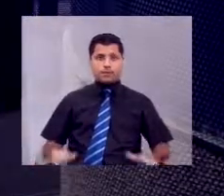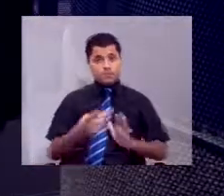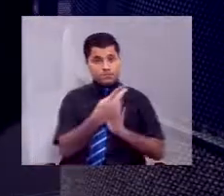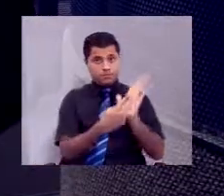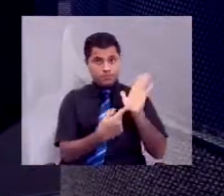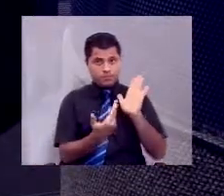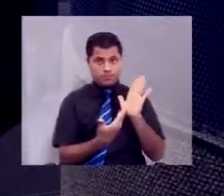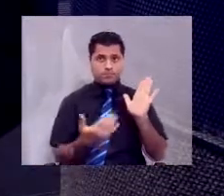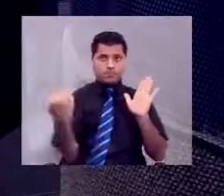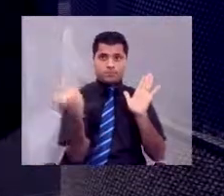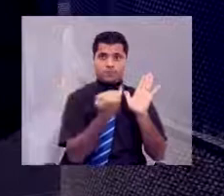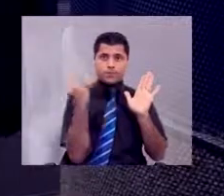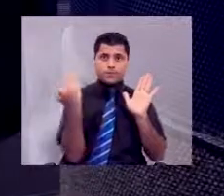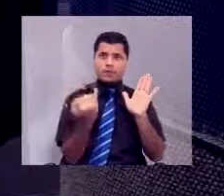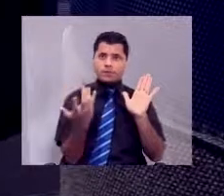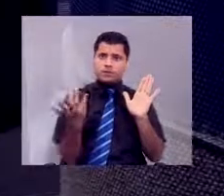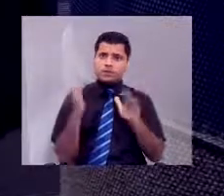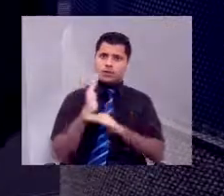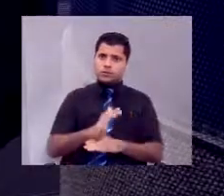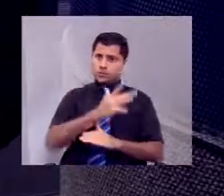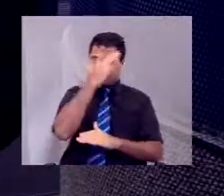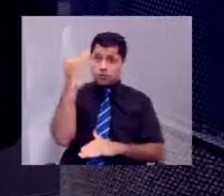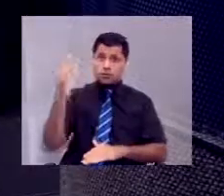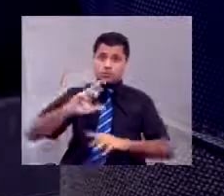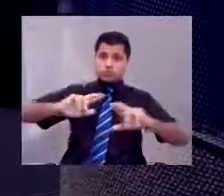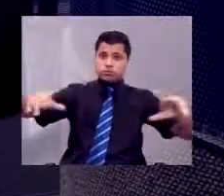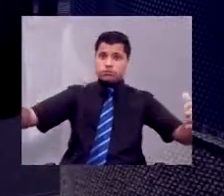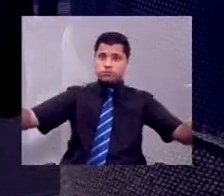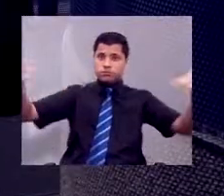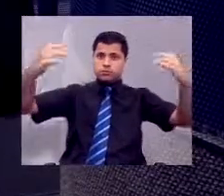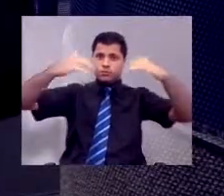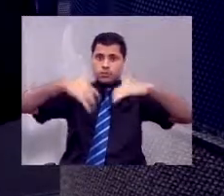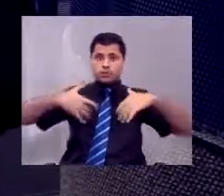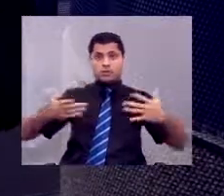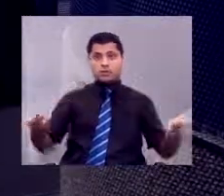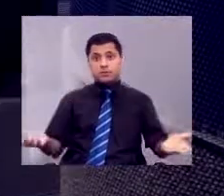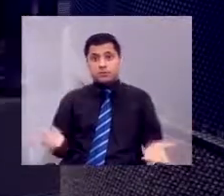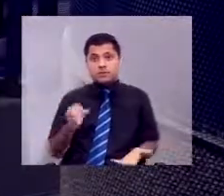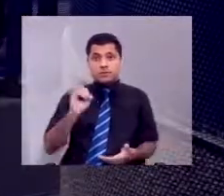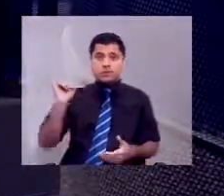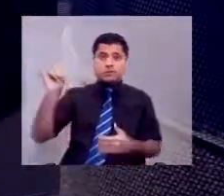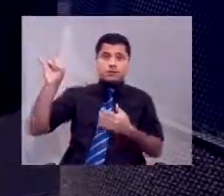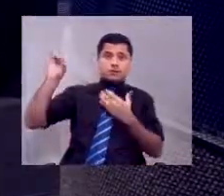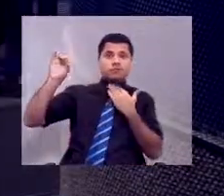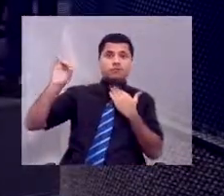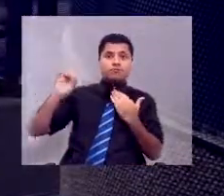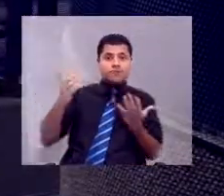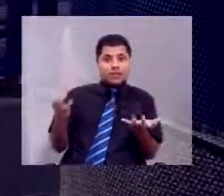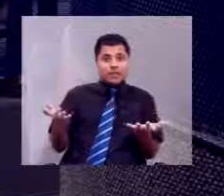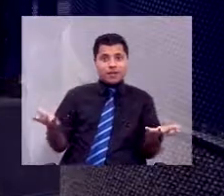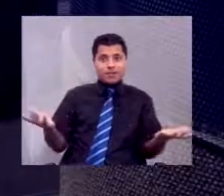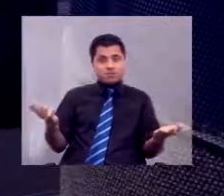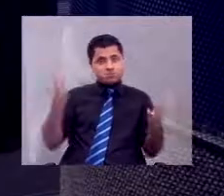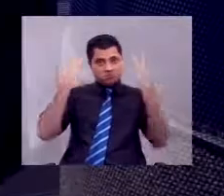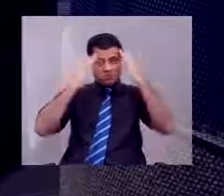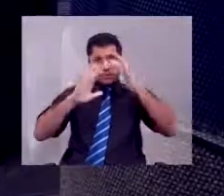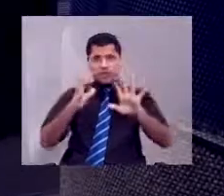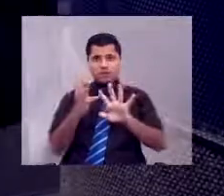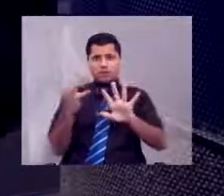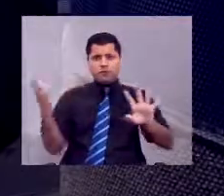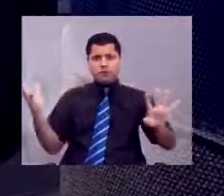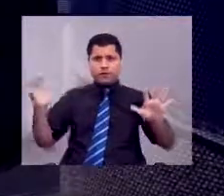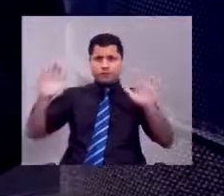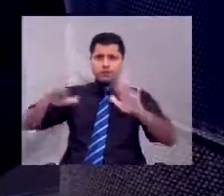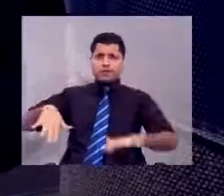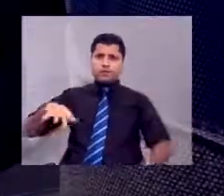que incentivar a trazer novos residentes, novos médicos para a cidade, porque quem sabe, se Deus quiser, diminui a fila de 3-4 horas que uma pessoa